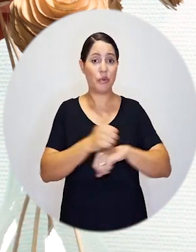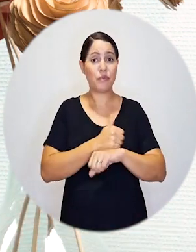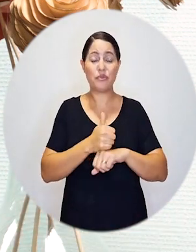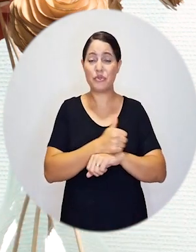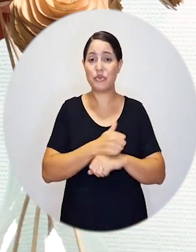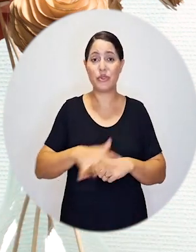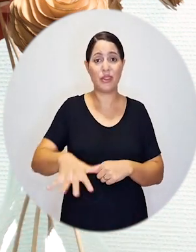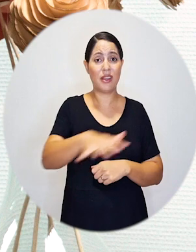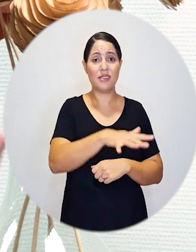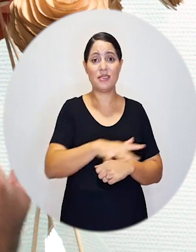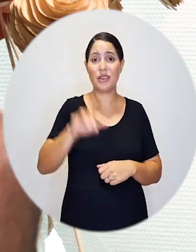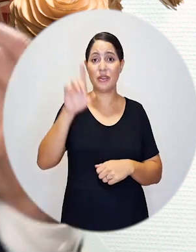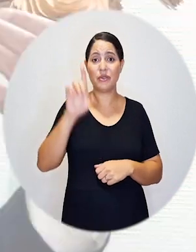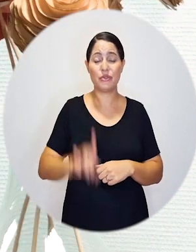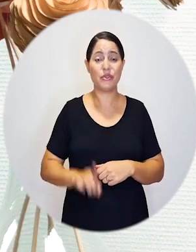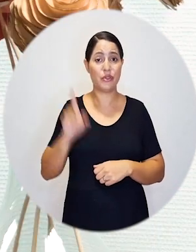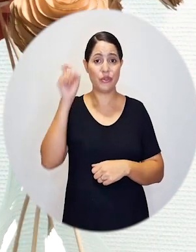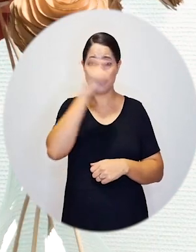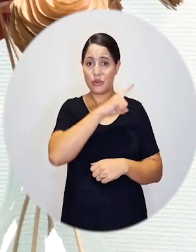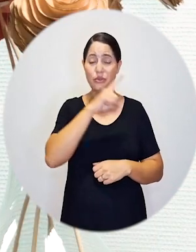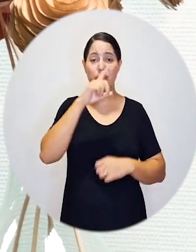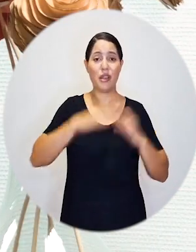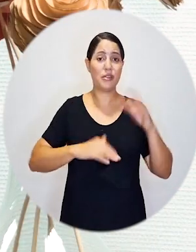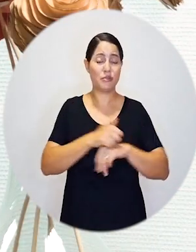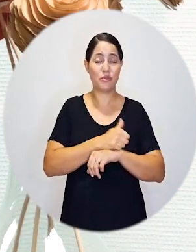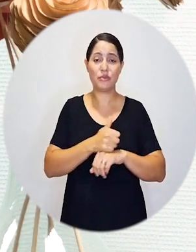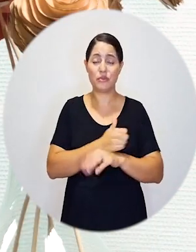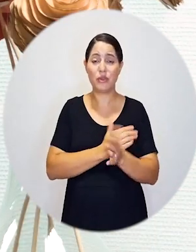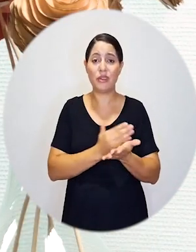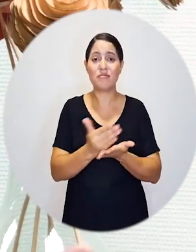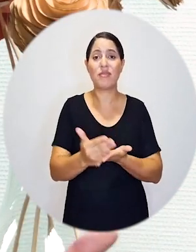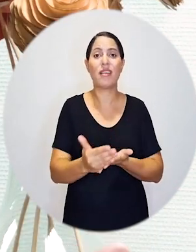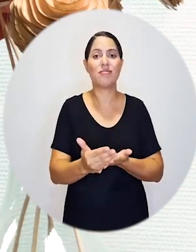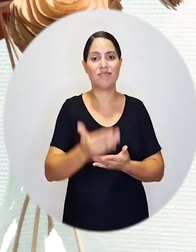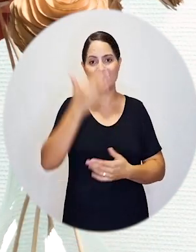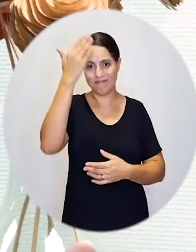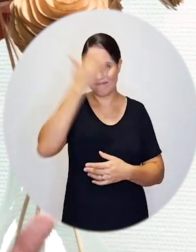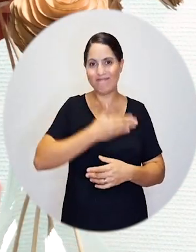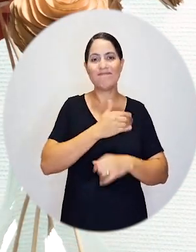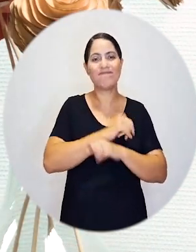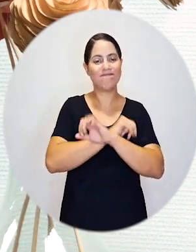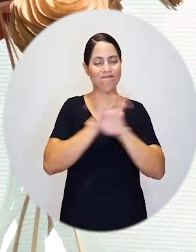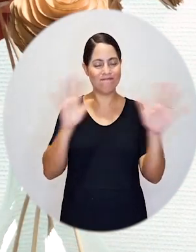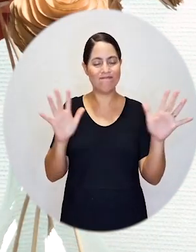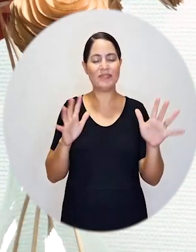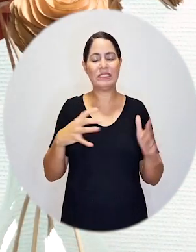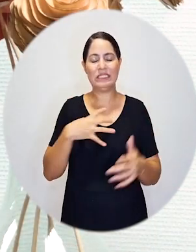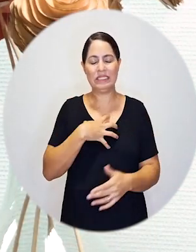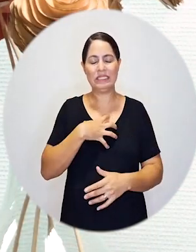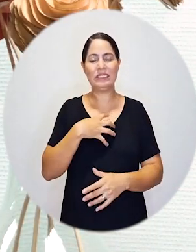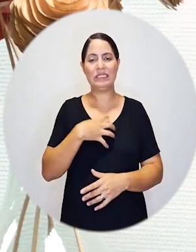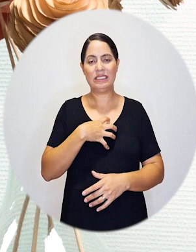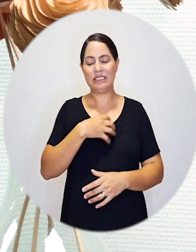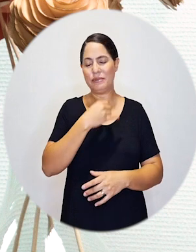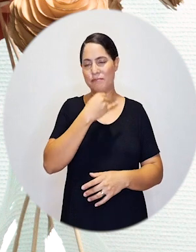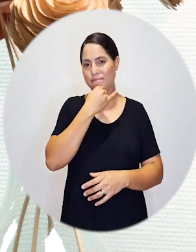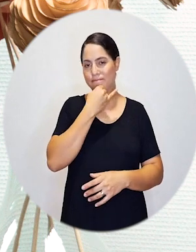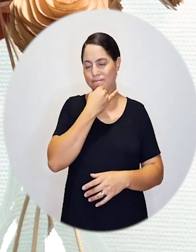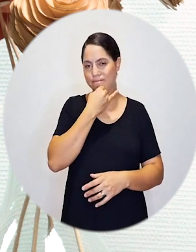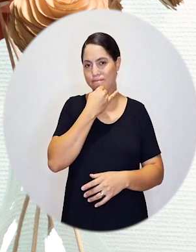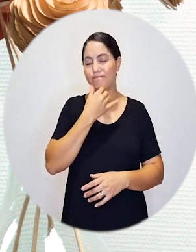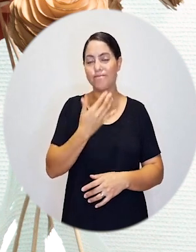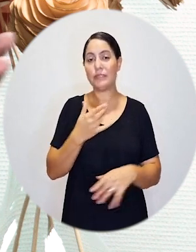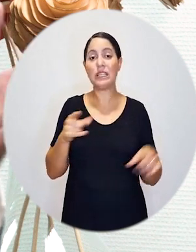mercado profissionais que têm muita dificuldade no início da profissão. A prova disso é muitas vezes a insatisfação com a